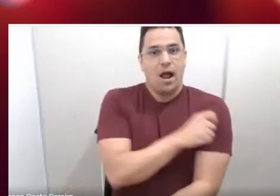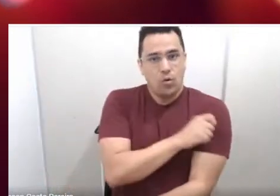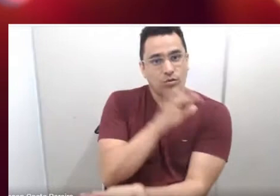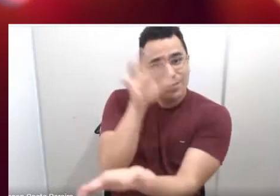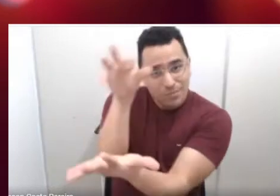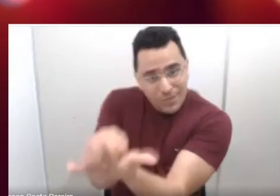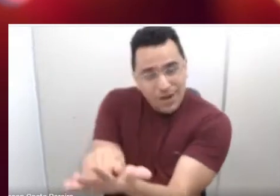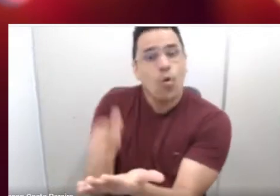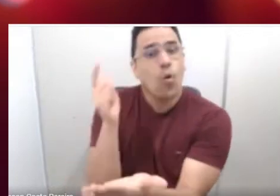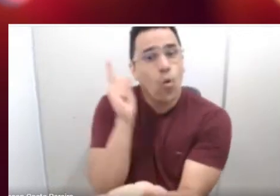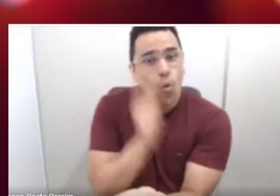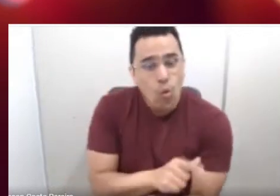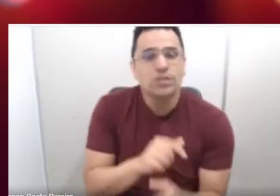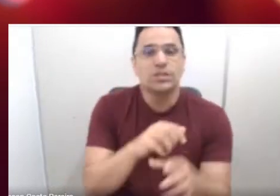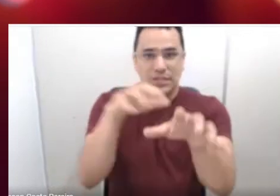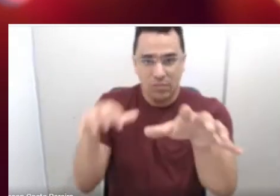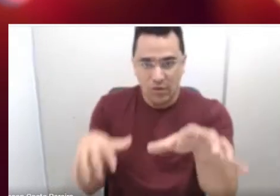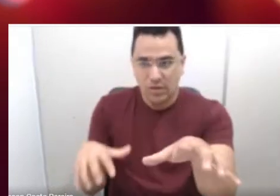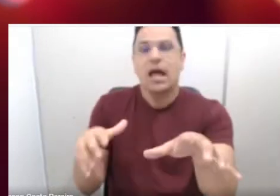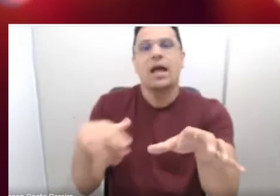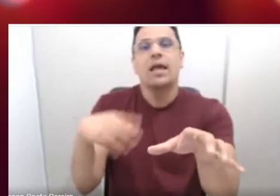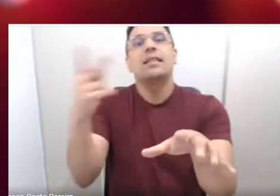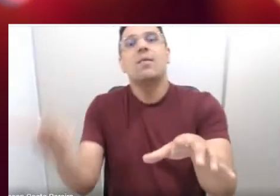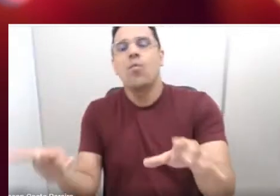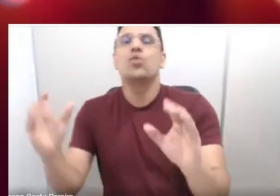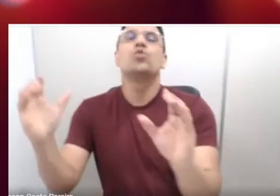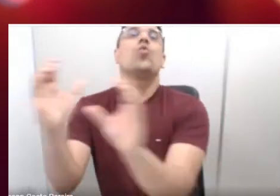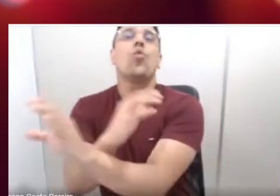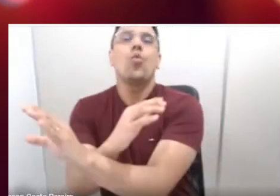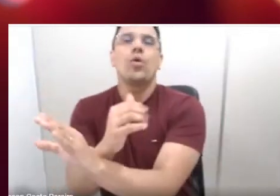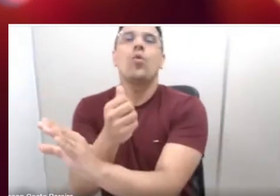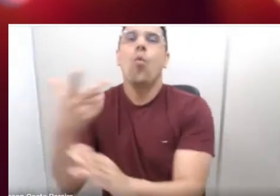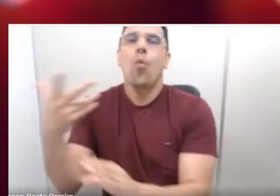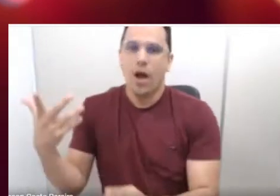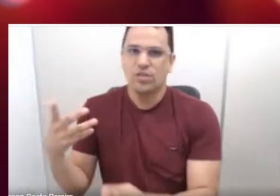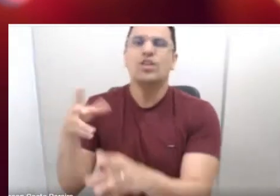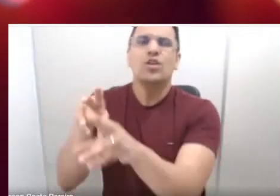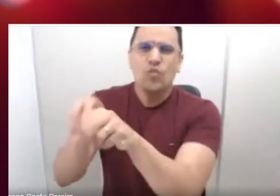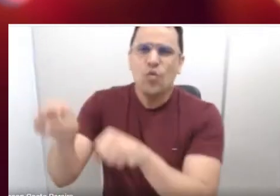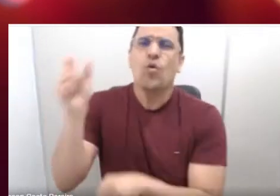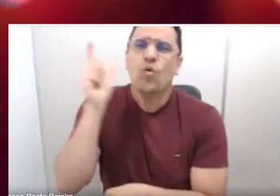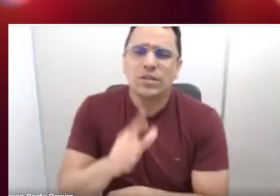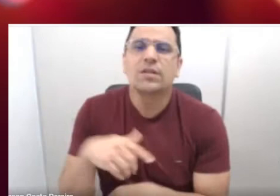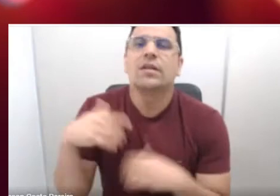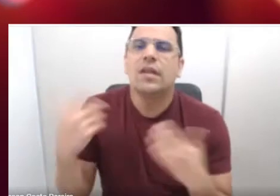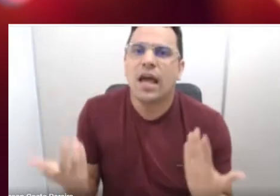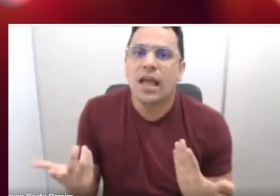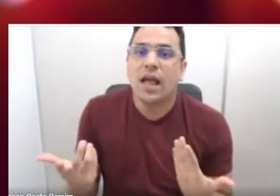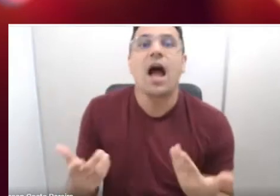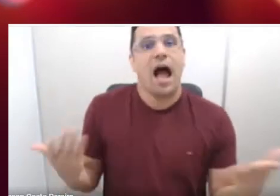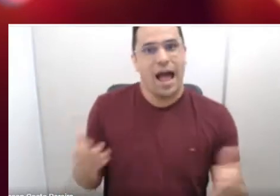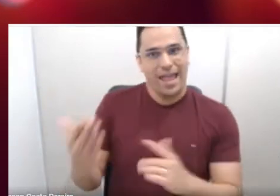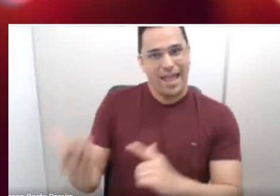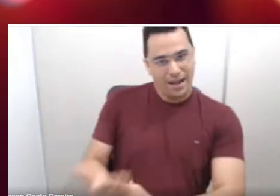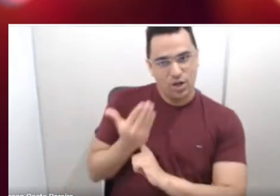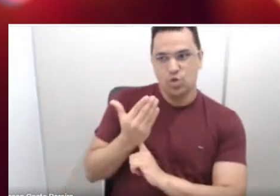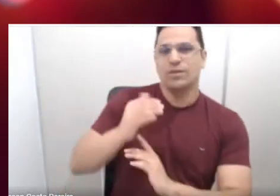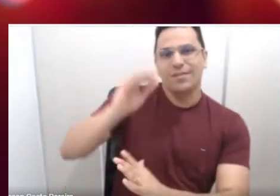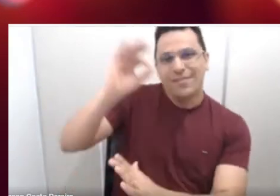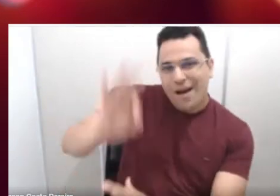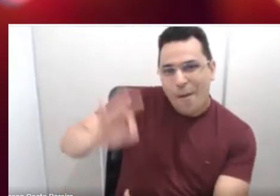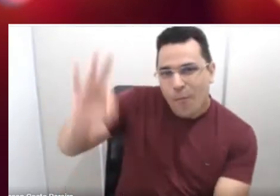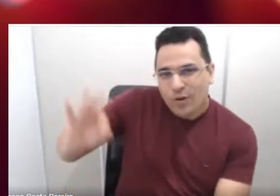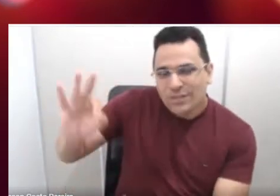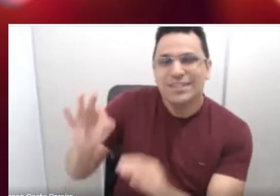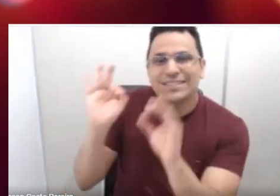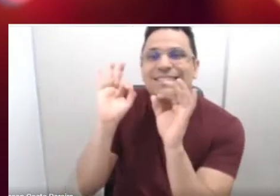número de estudantes que conseguiram concluir o ensino remoto? Eu acho que a partir desse extrato a gente consegue ter um dado, né, e conseguir falar em